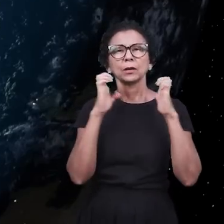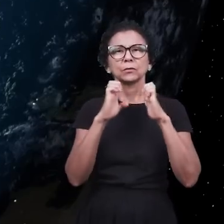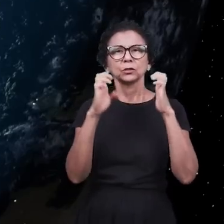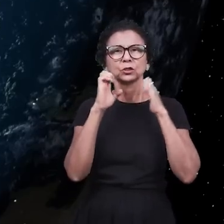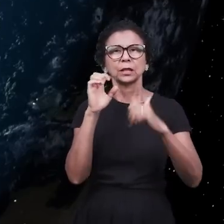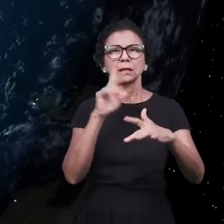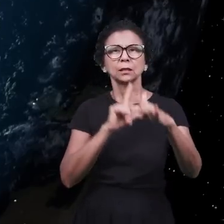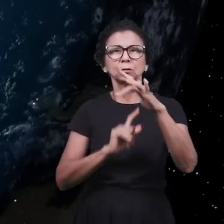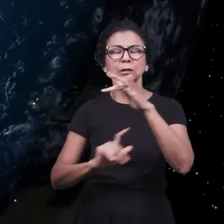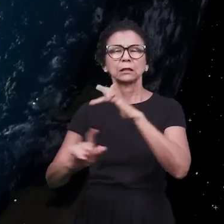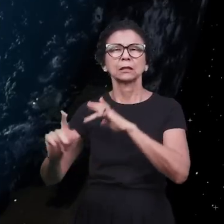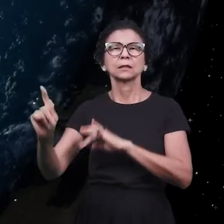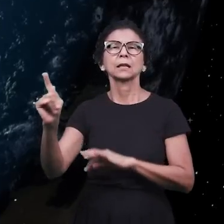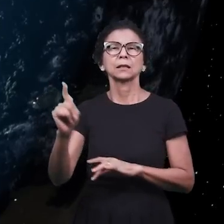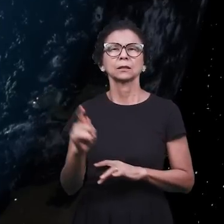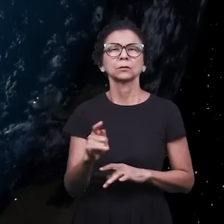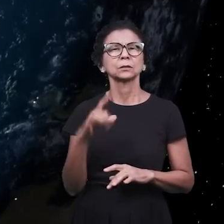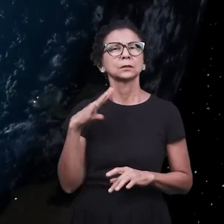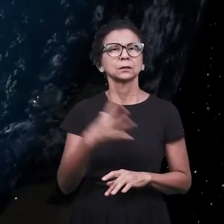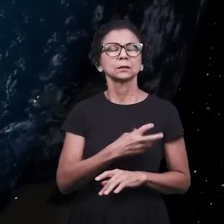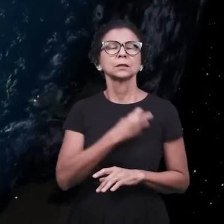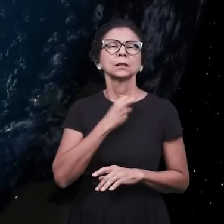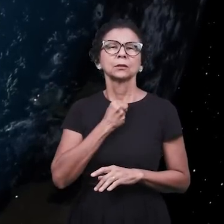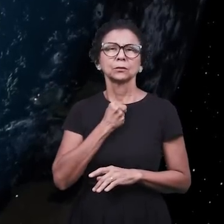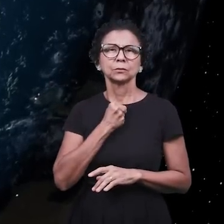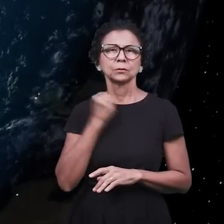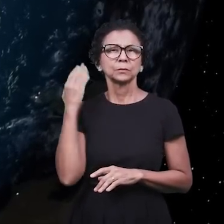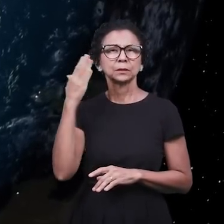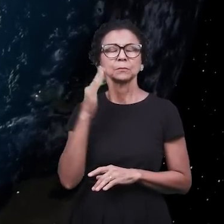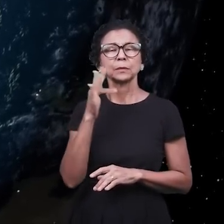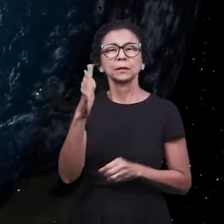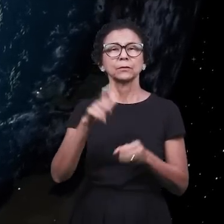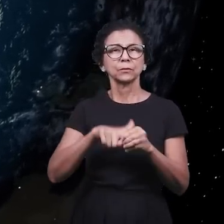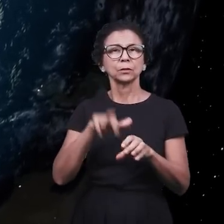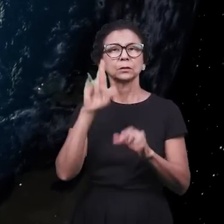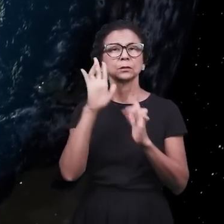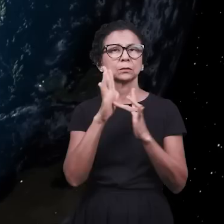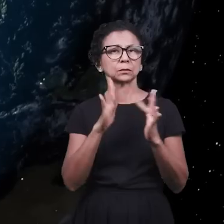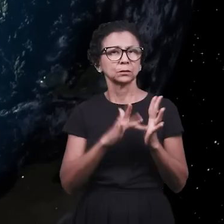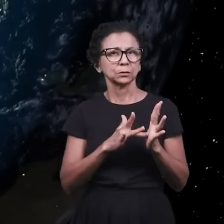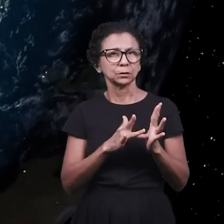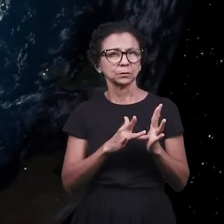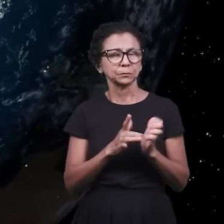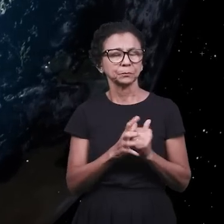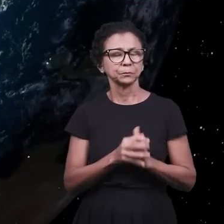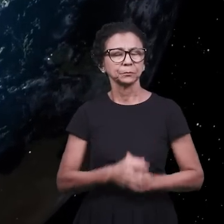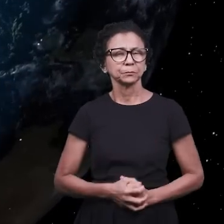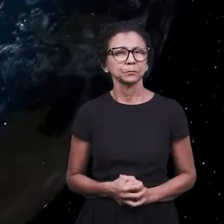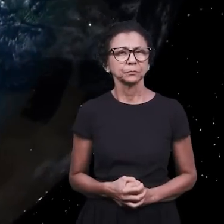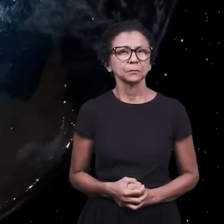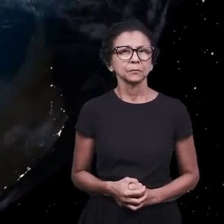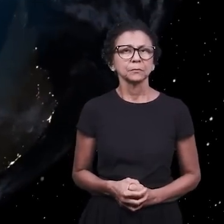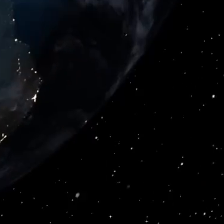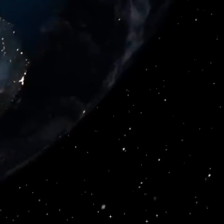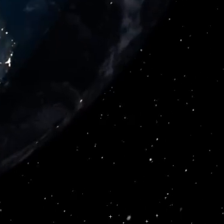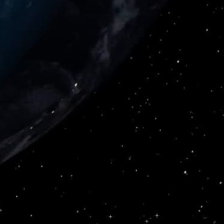alcançadas pelo Evangelho eterno e pela mensagem da breve volta do Senhor Jesus.